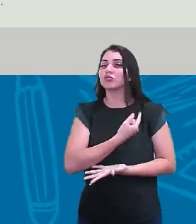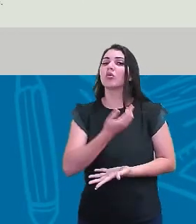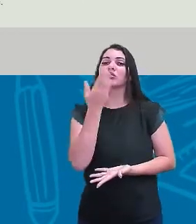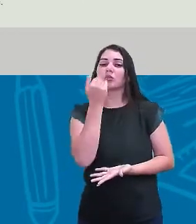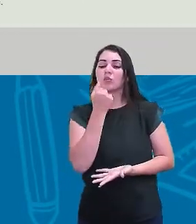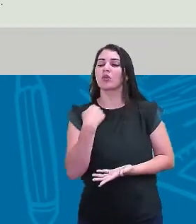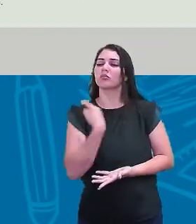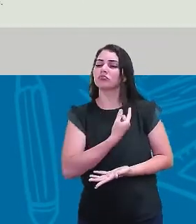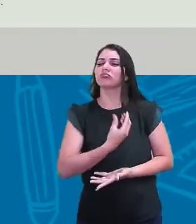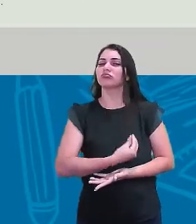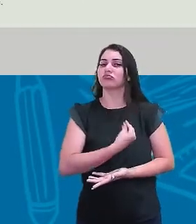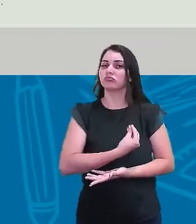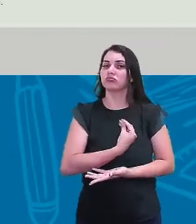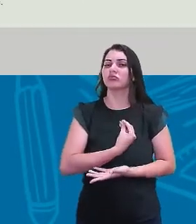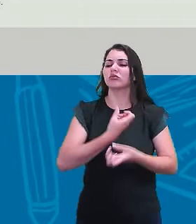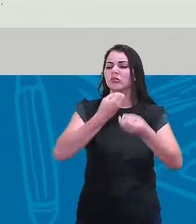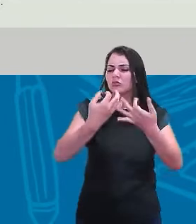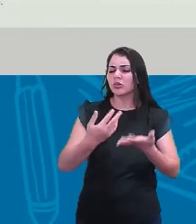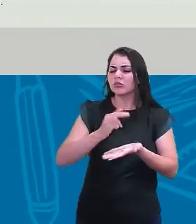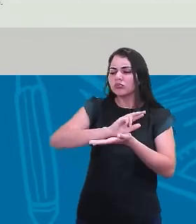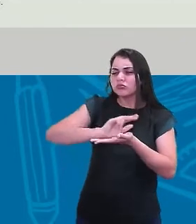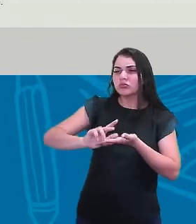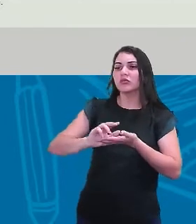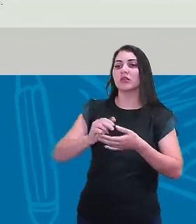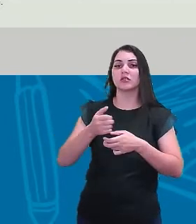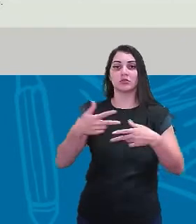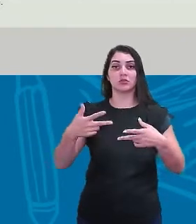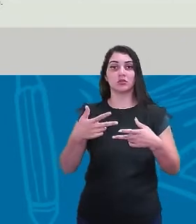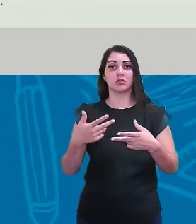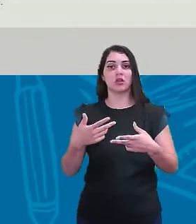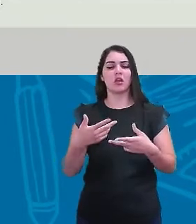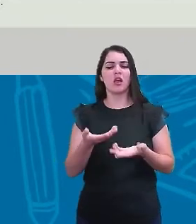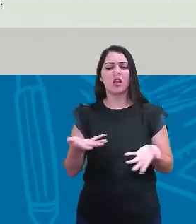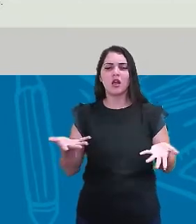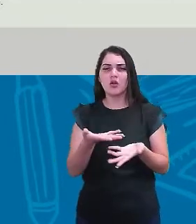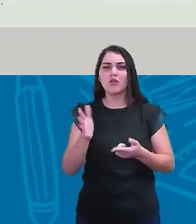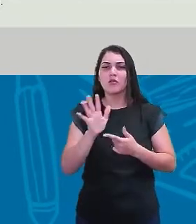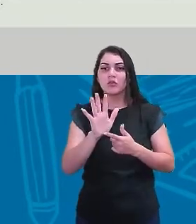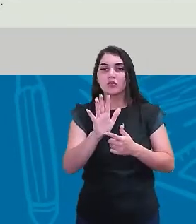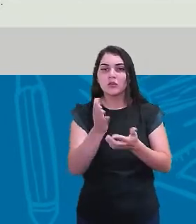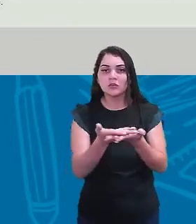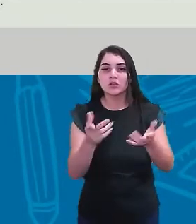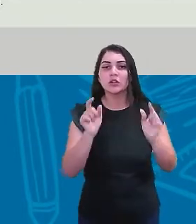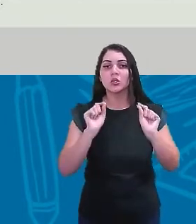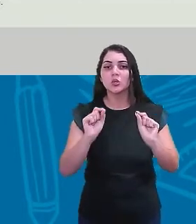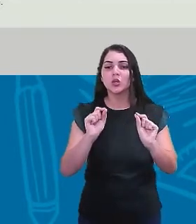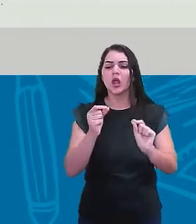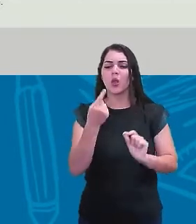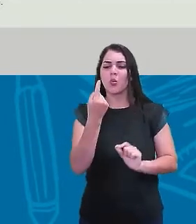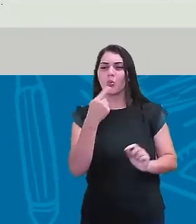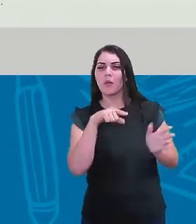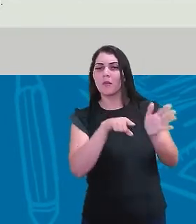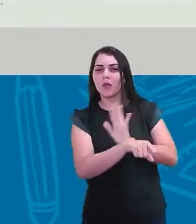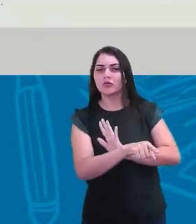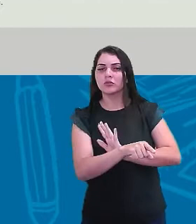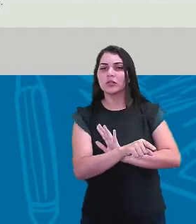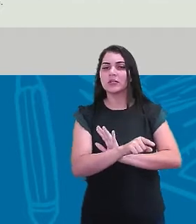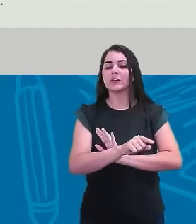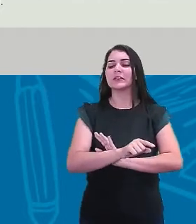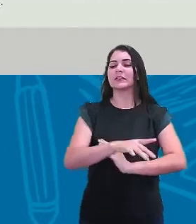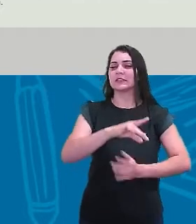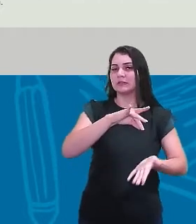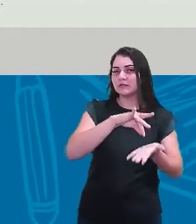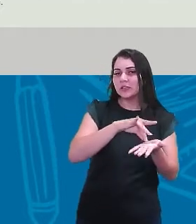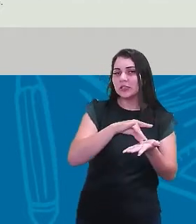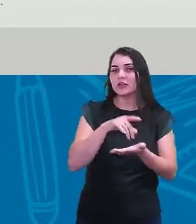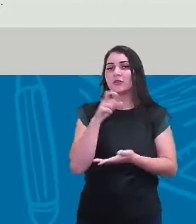nossa vida. Falamos sobre bastante coisas. E eu trago para vocês agora uma perguntazinha de verdadeiro e falso, para a gente responder aqui na hora,